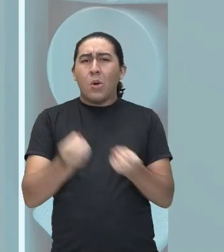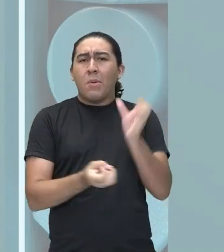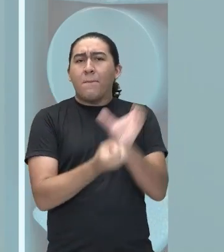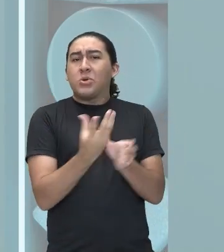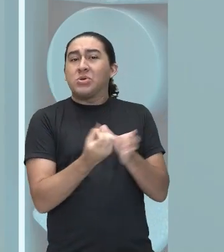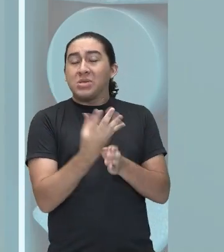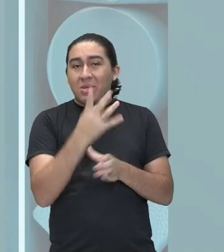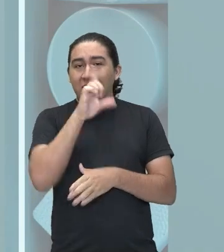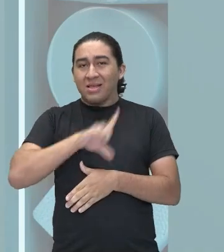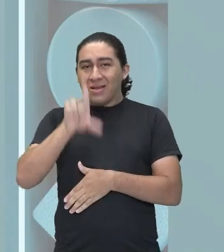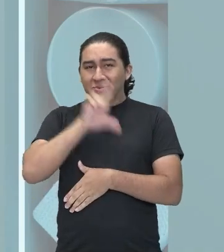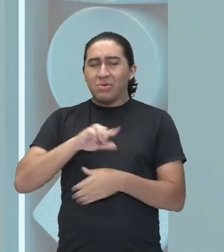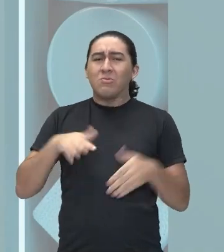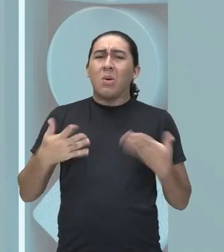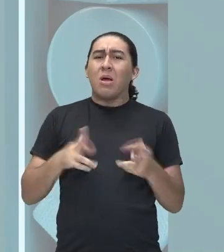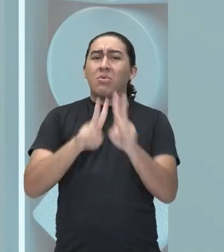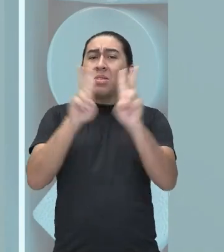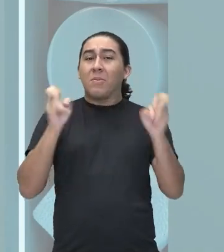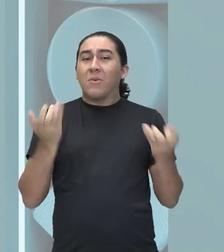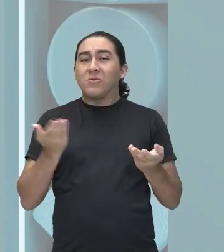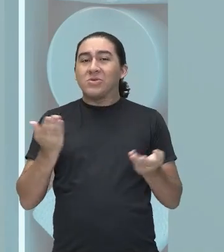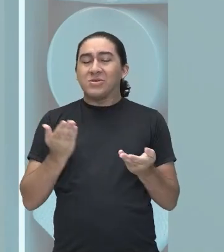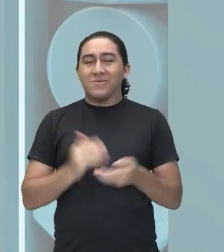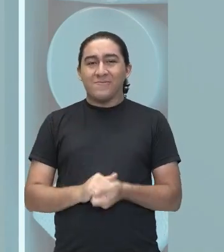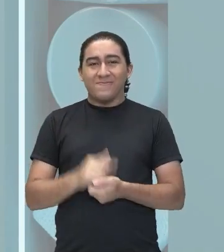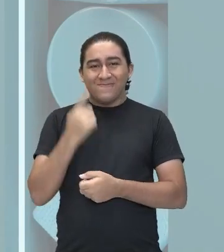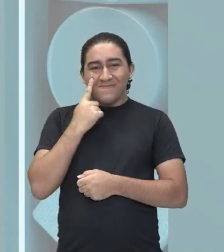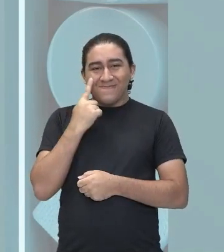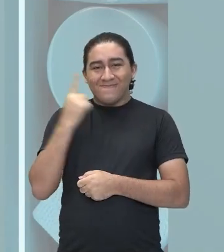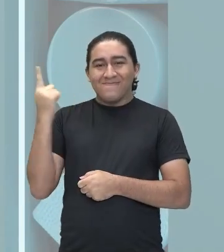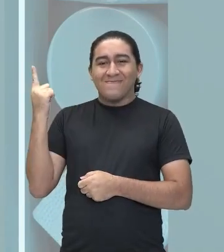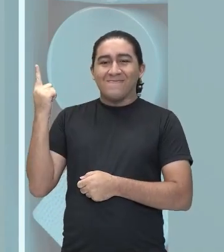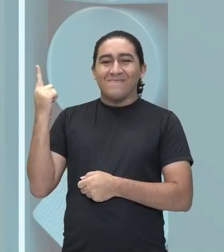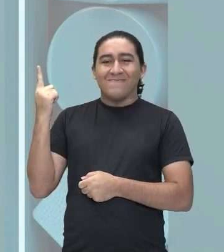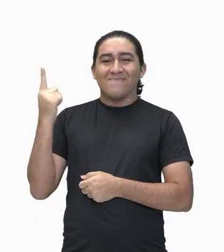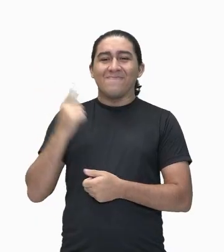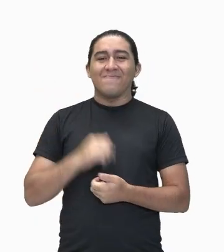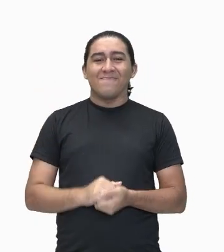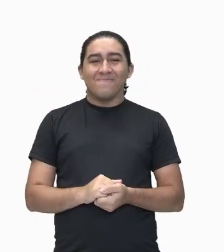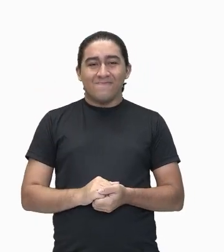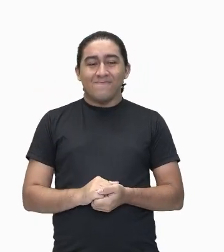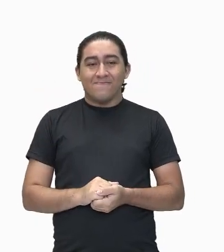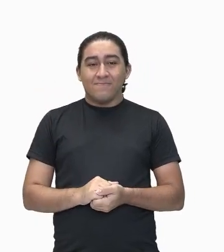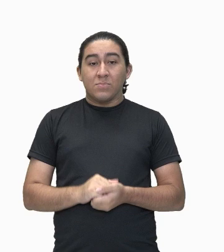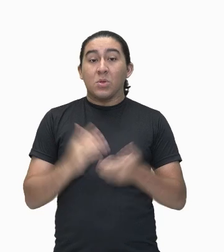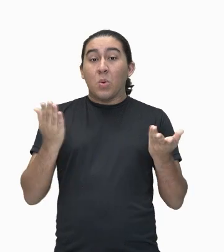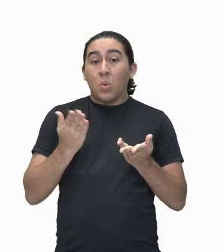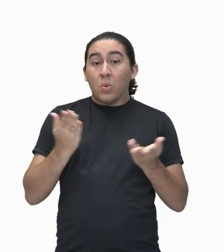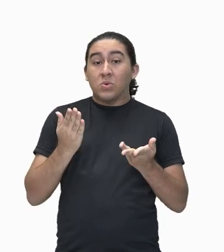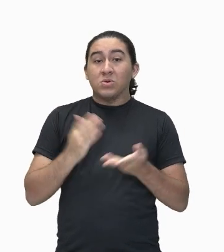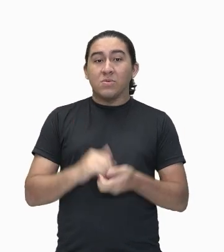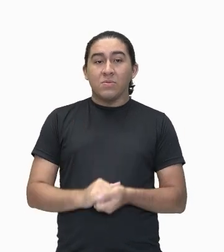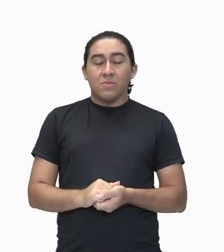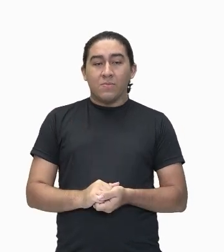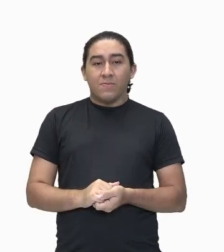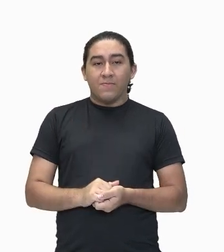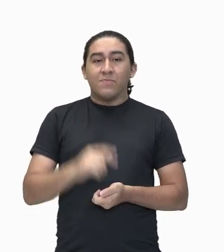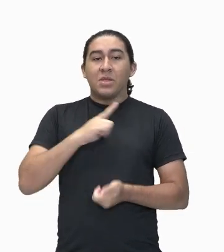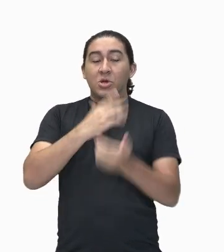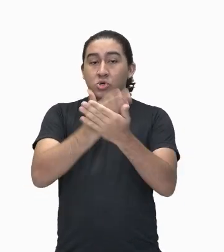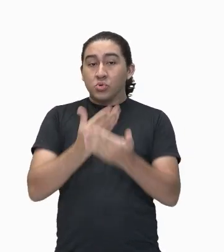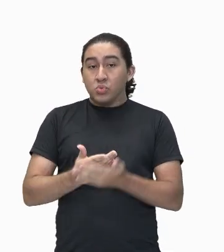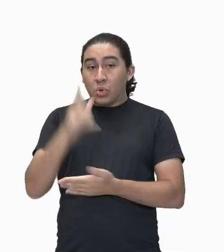literária dela. Qual é o nosso objeto de conhecimento? Colocando aí para vocês, olha só, hoje teremos